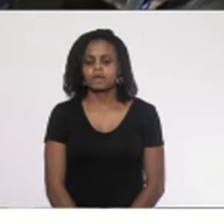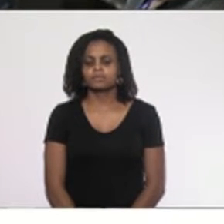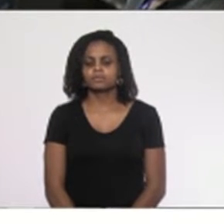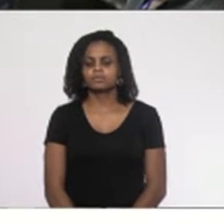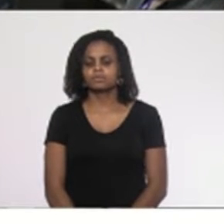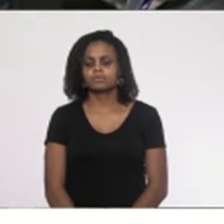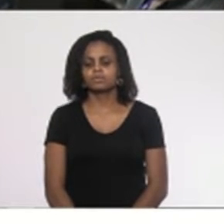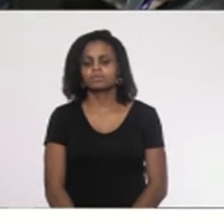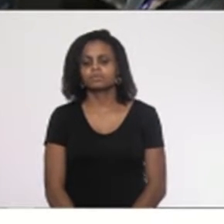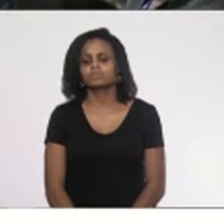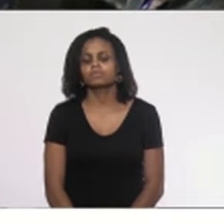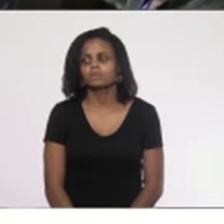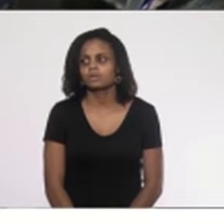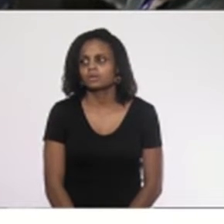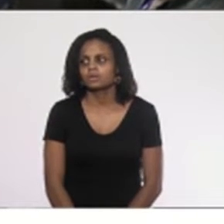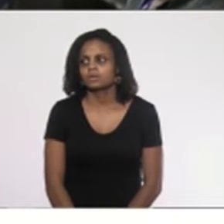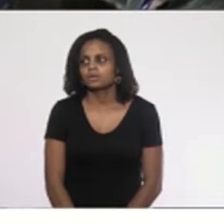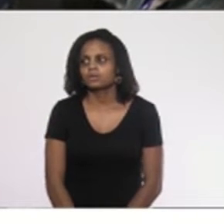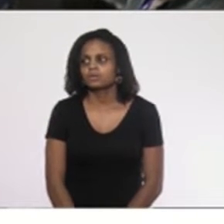À vontade.